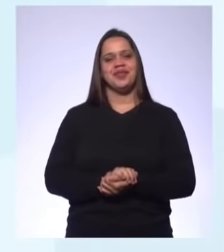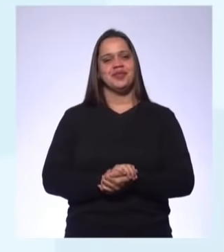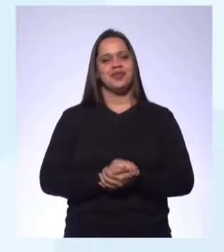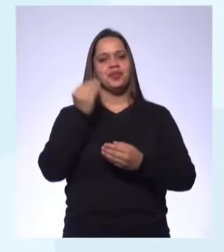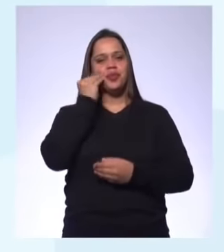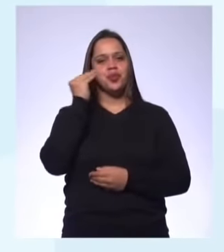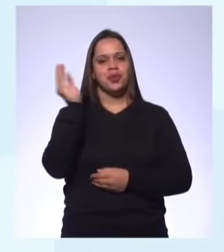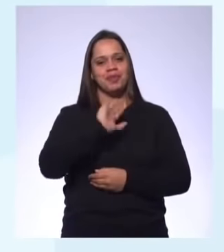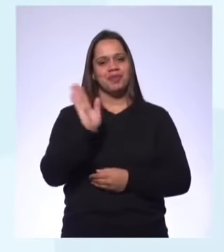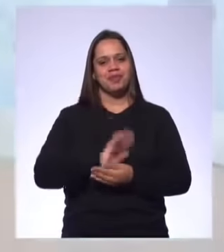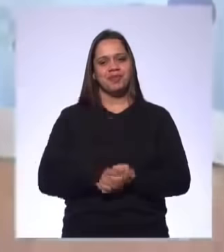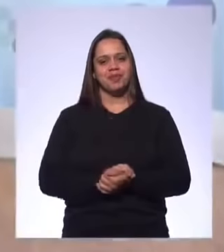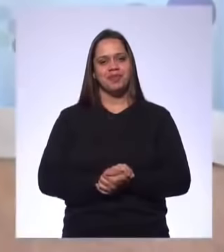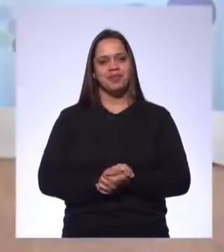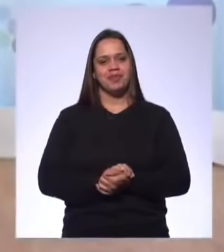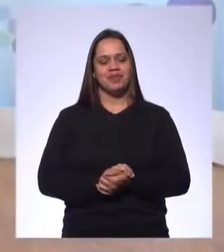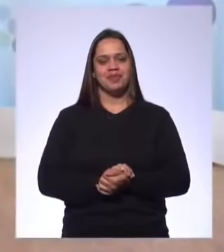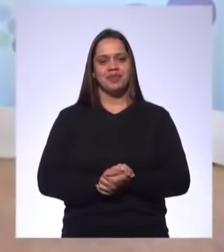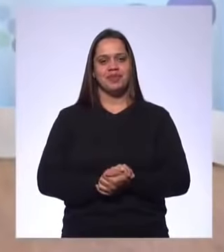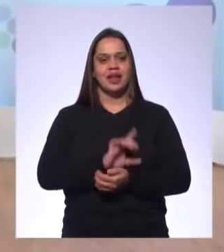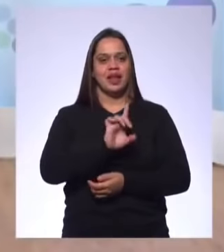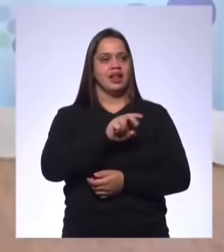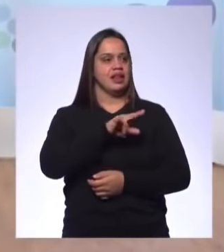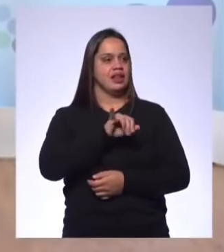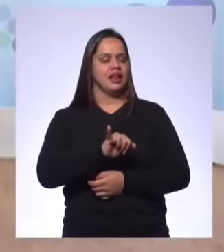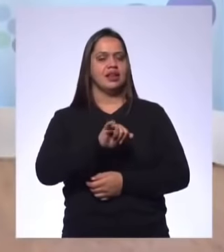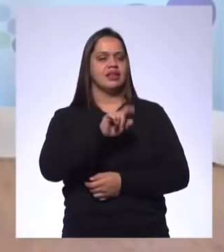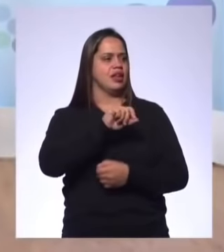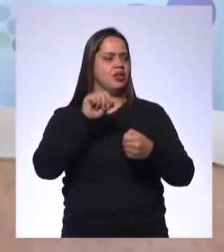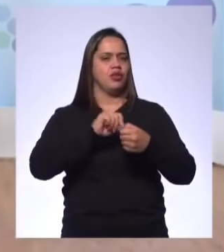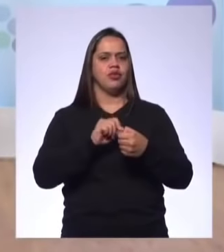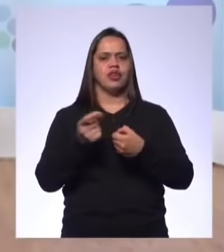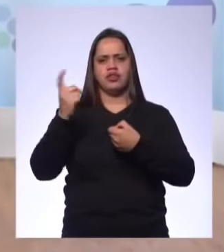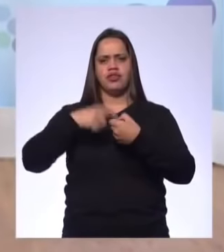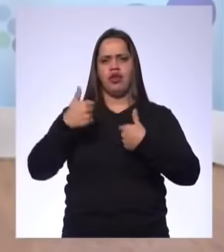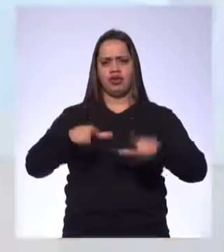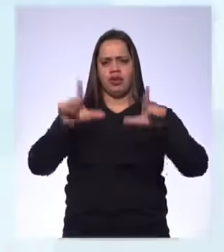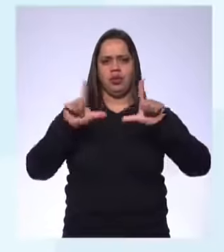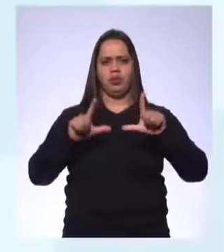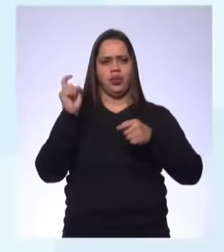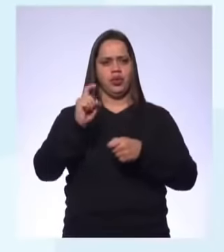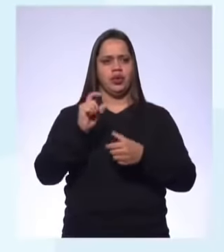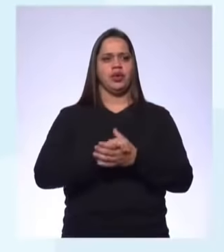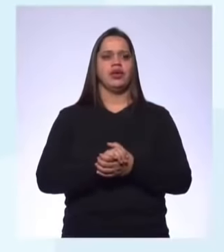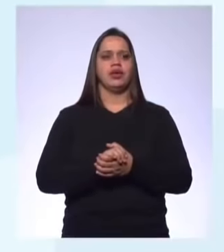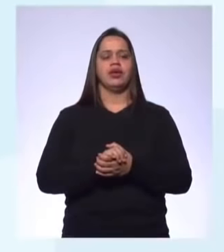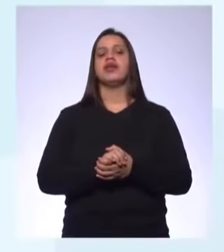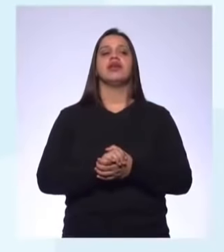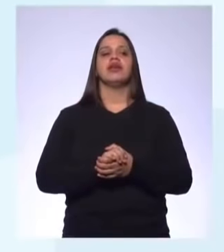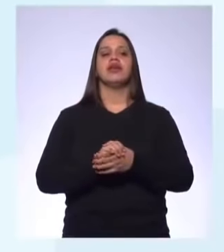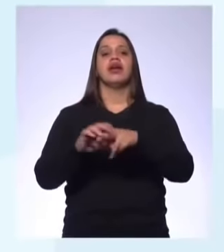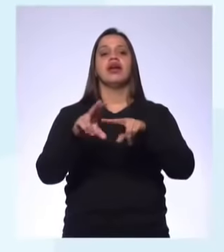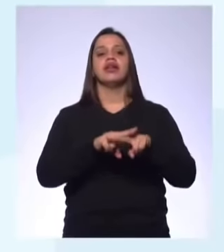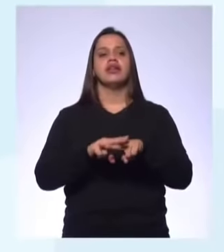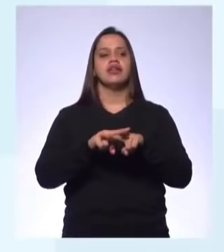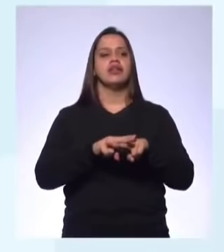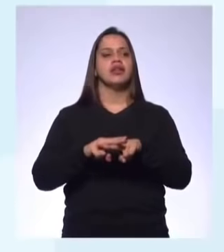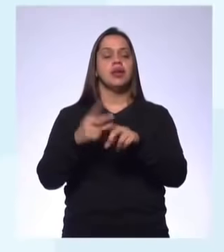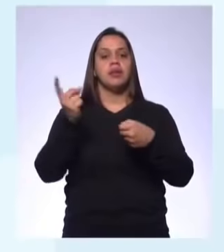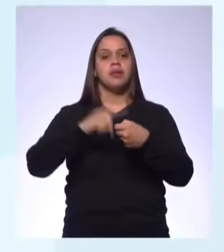Beijos, alunos. Opa, Dani, você não fez aquela partezinha. Volta lá um pouquinho. Qual? A sistematização da aula. Volta mais